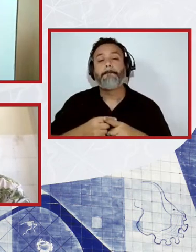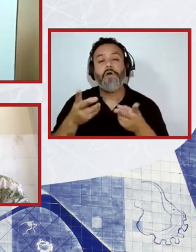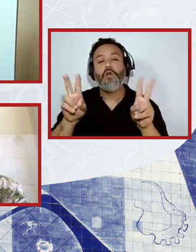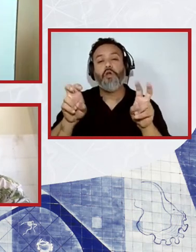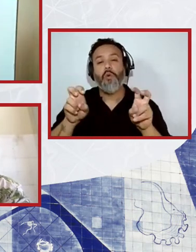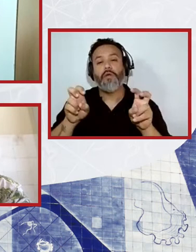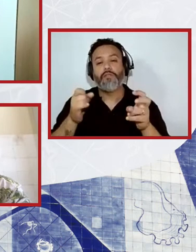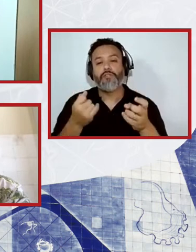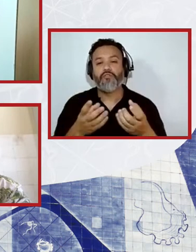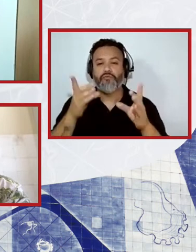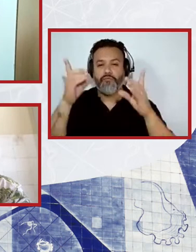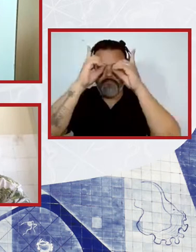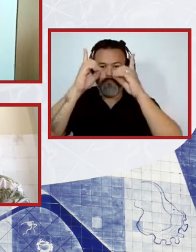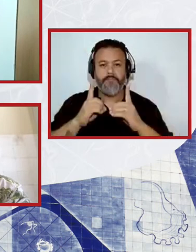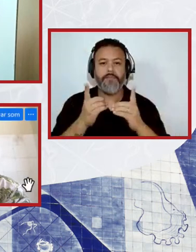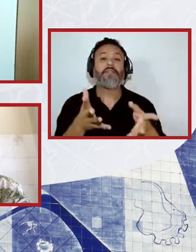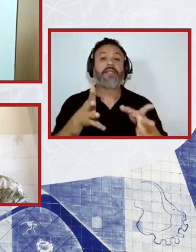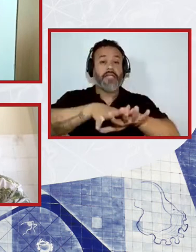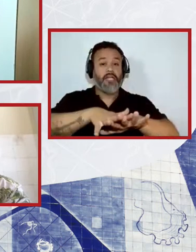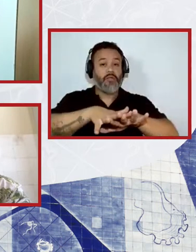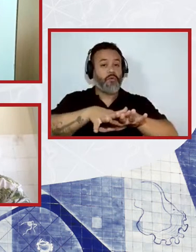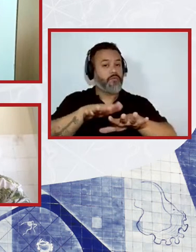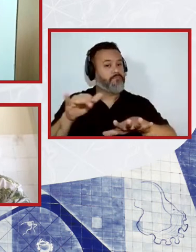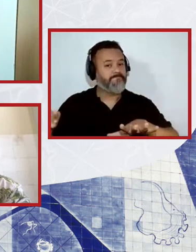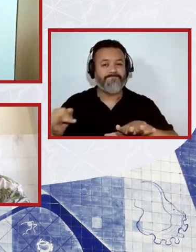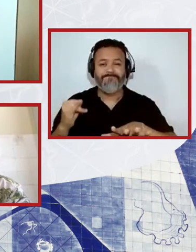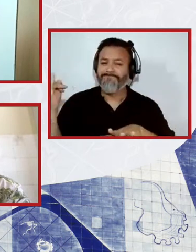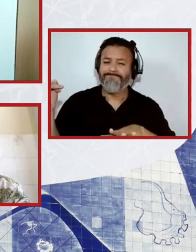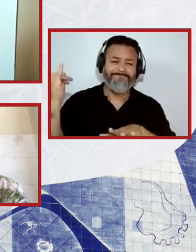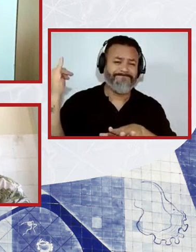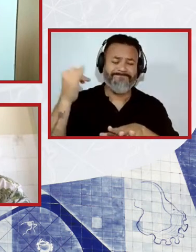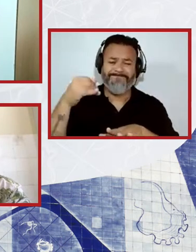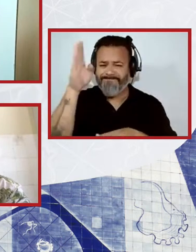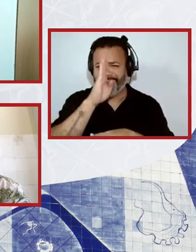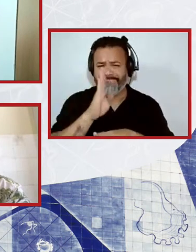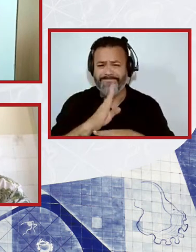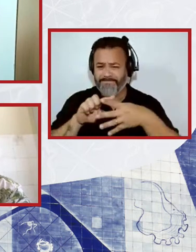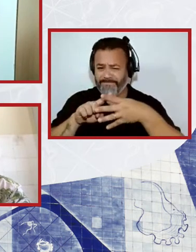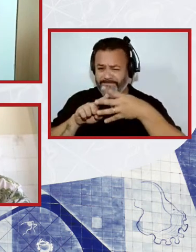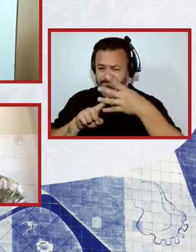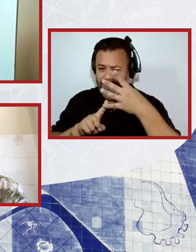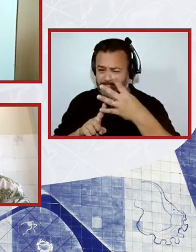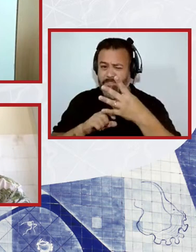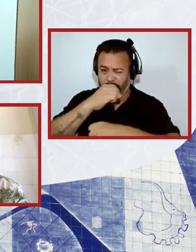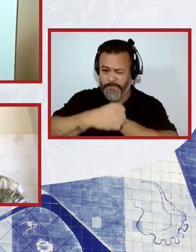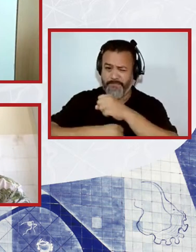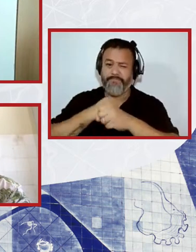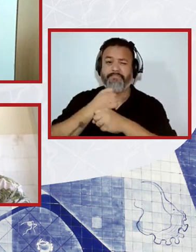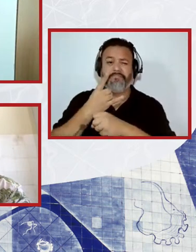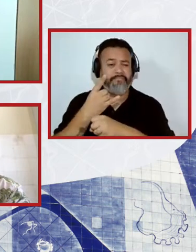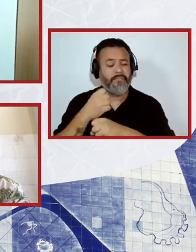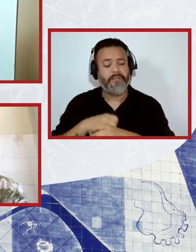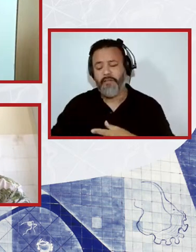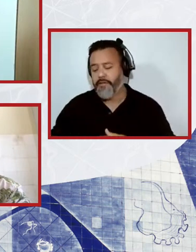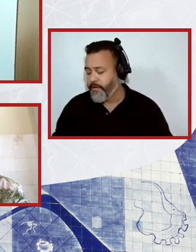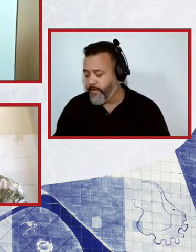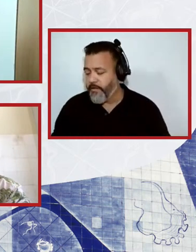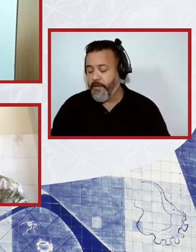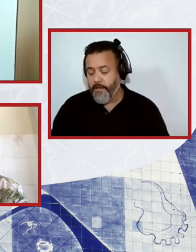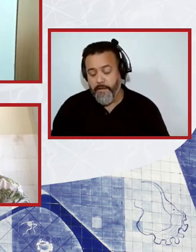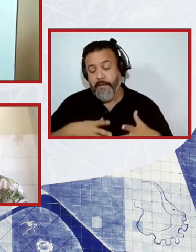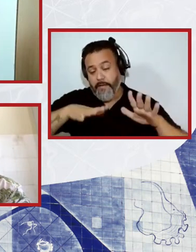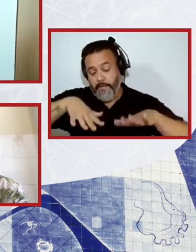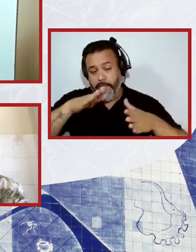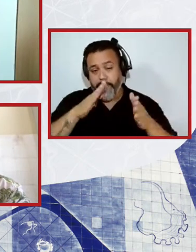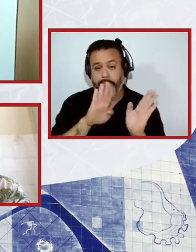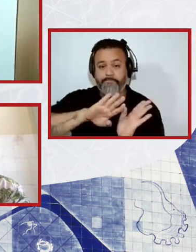coisa extremamente importante, que o Brasil ficou nesses 4 anos aí, meio que foi uma das coisas que ficaram meio que de